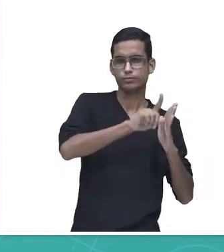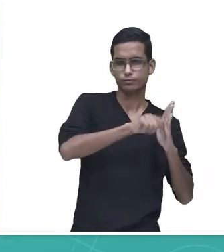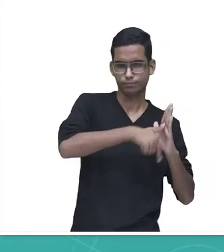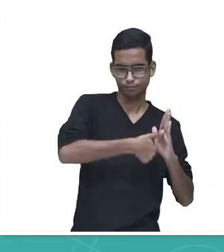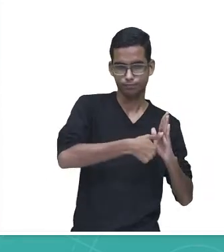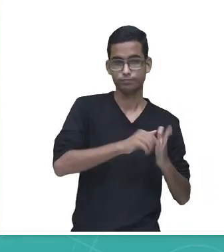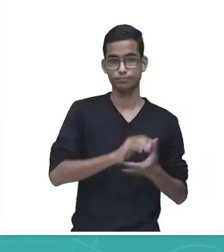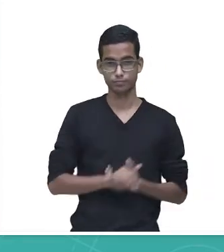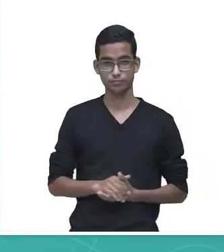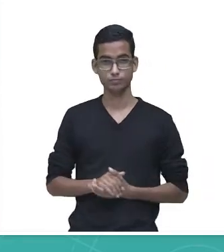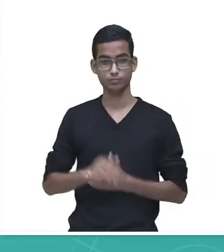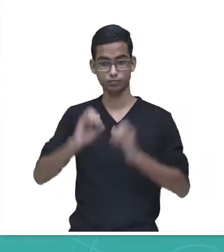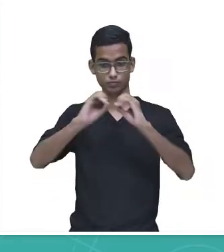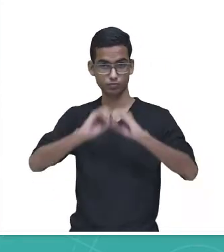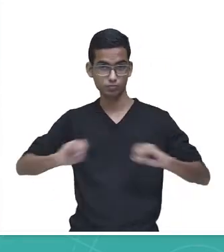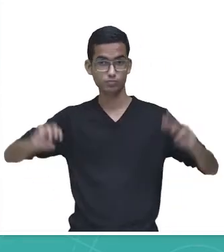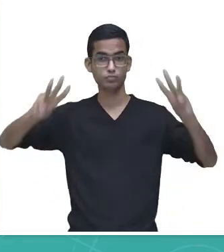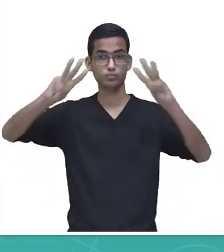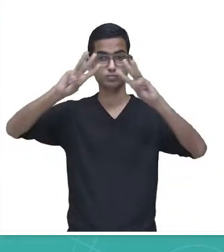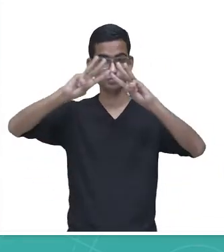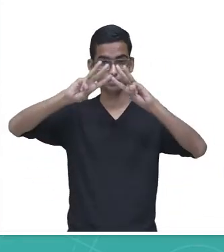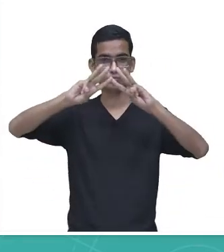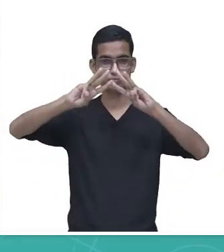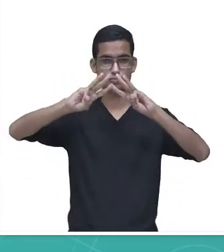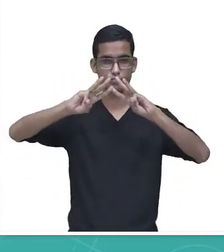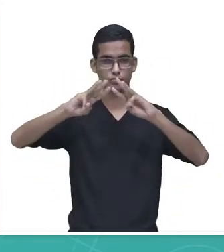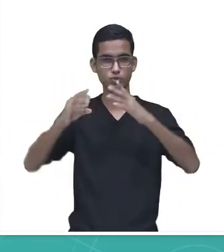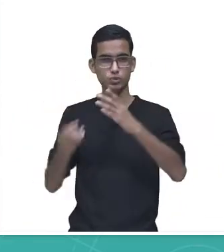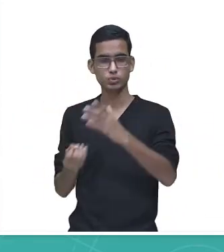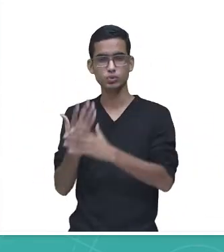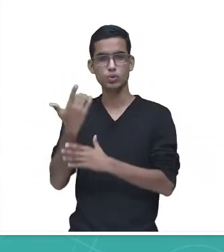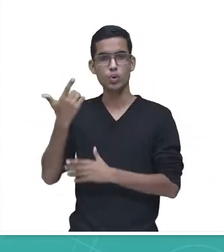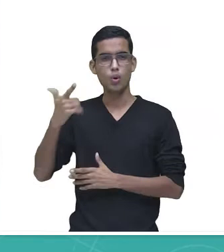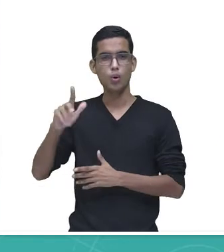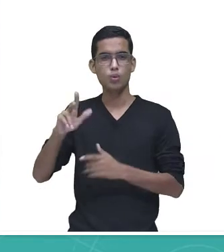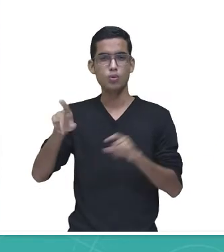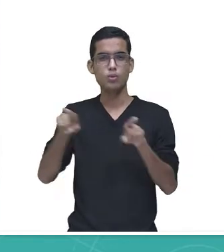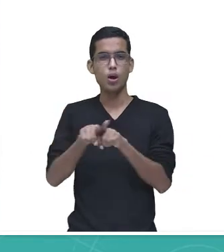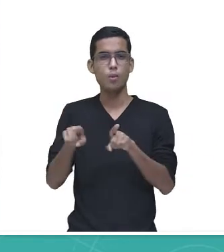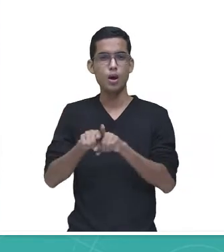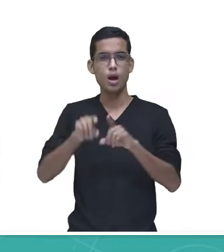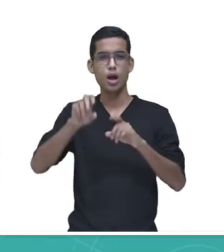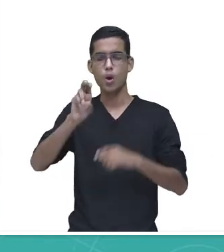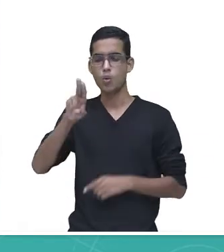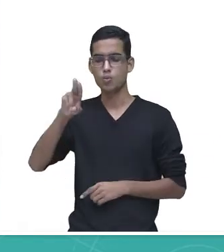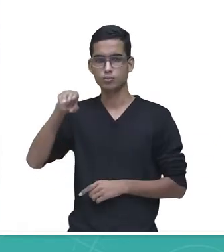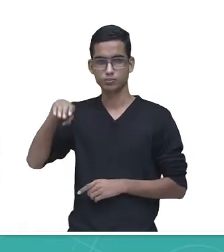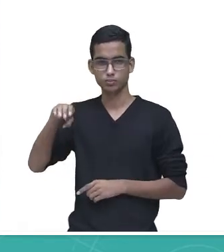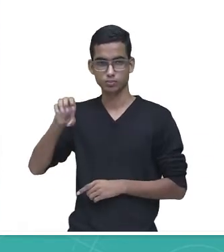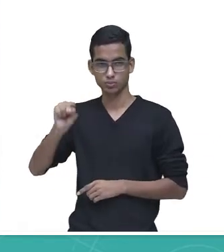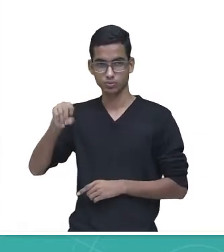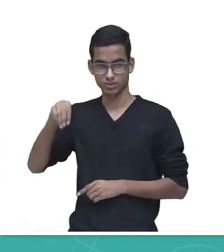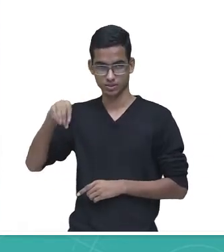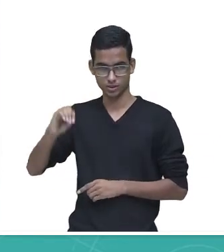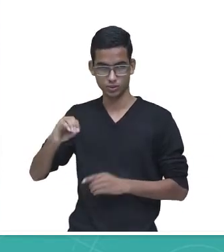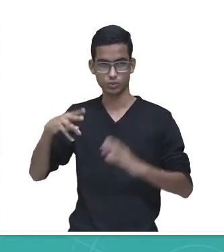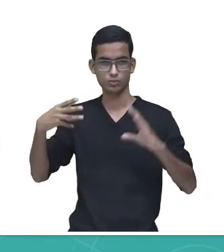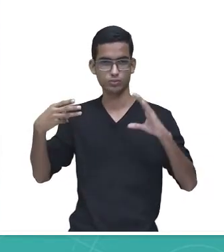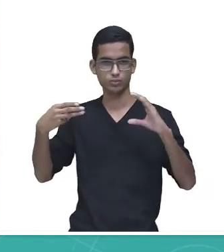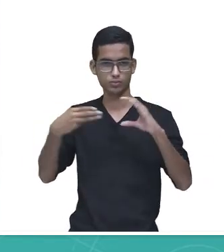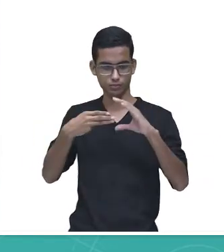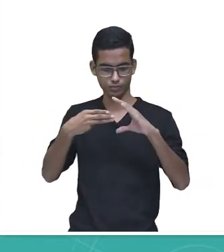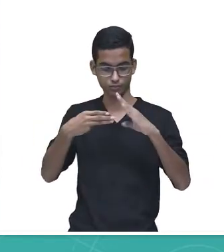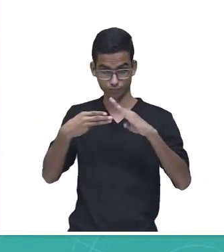ONU surgiu outros organismos, como a Unesco, né? E o Banco Mundial, que